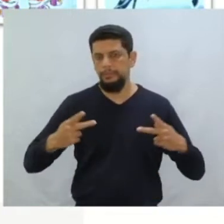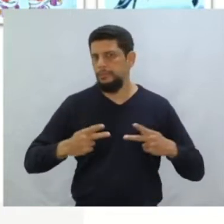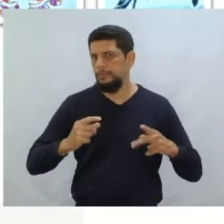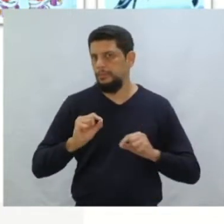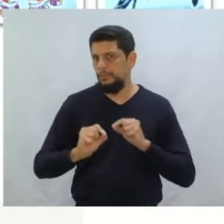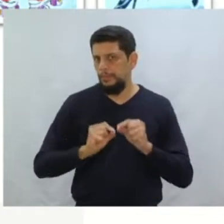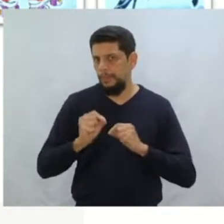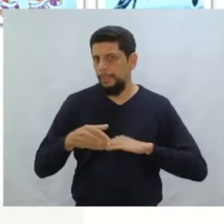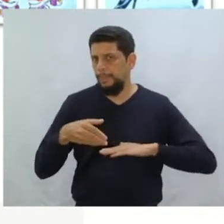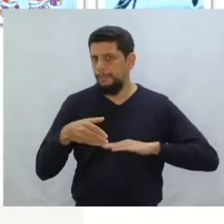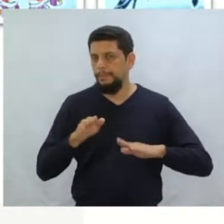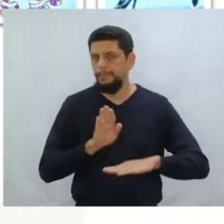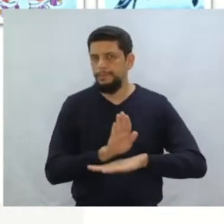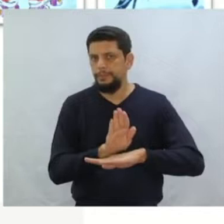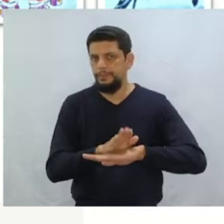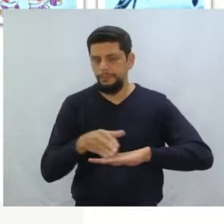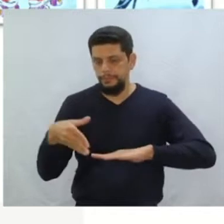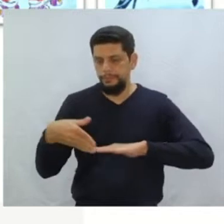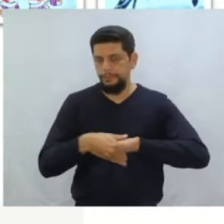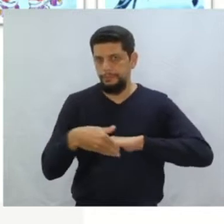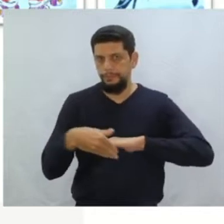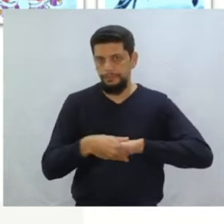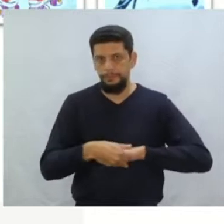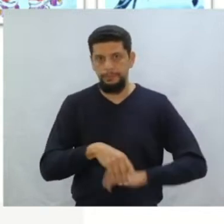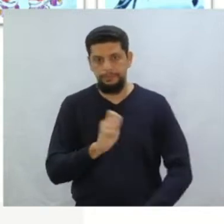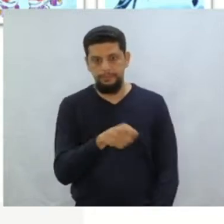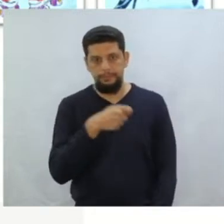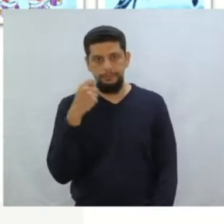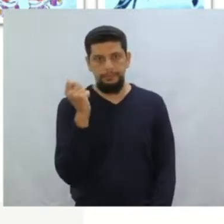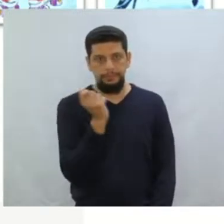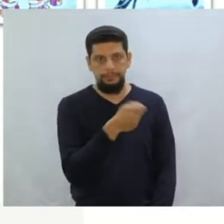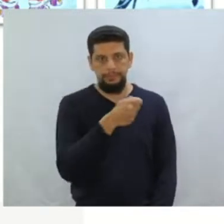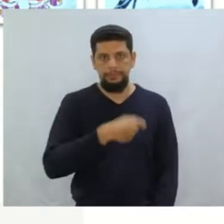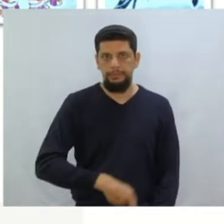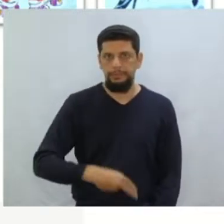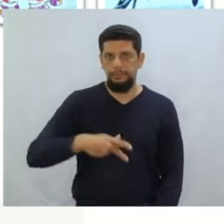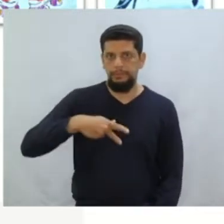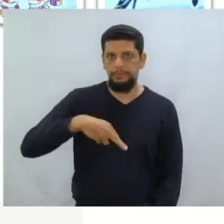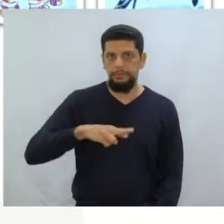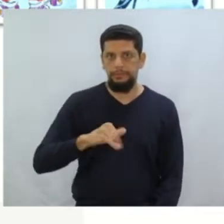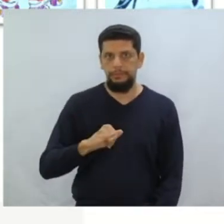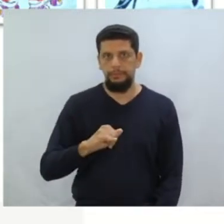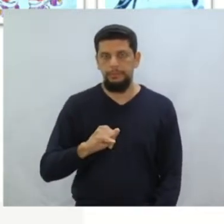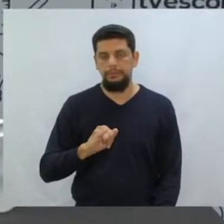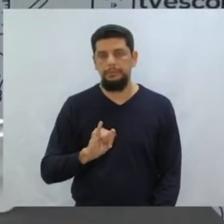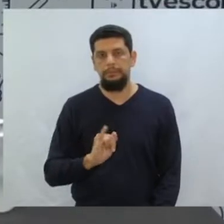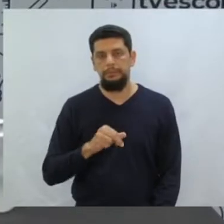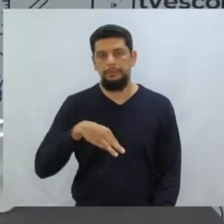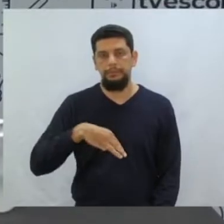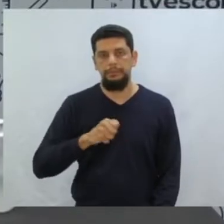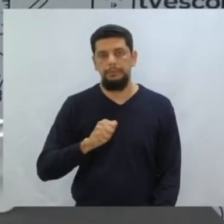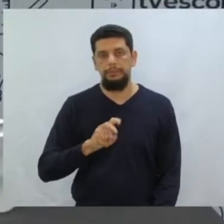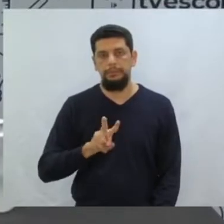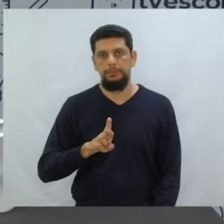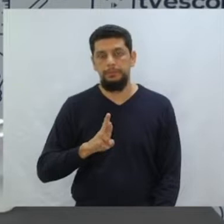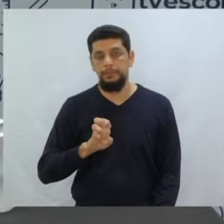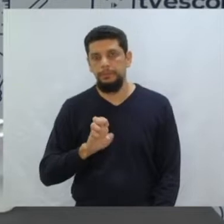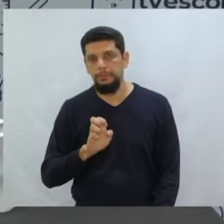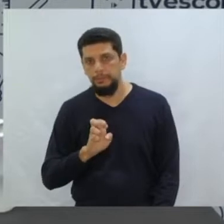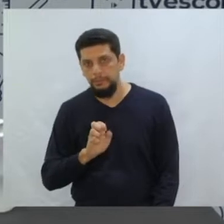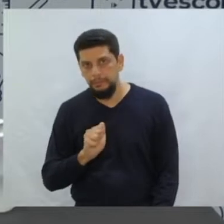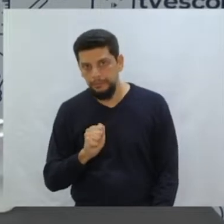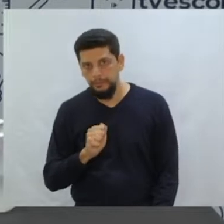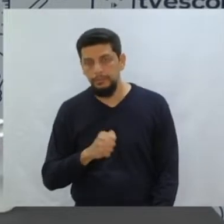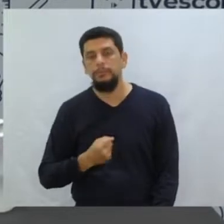pares de sapato. Quem ajudou a Cinderela, você lembra? Isso foi a fada da primavera, mas tinha também os outros.